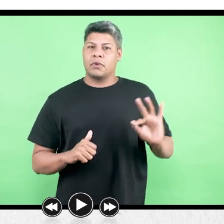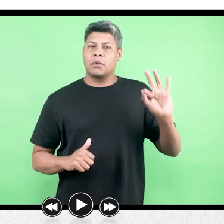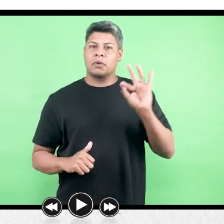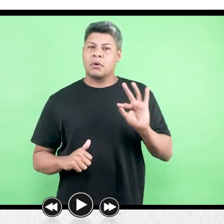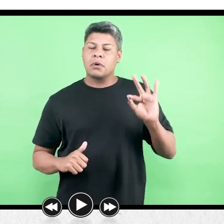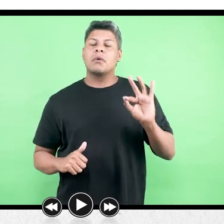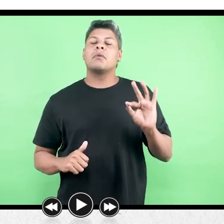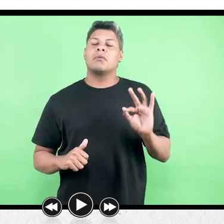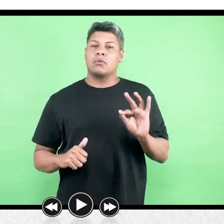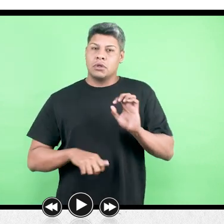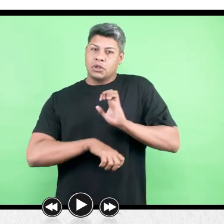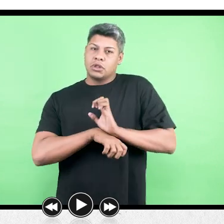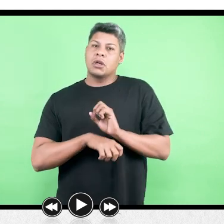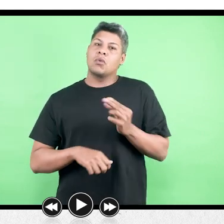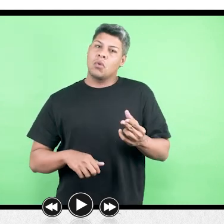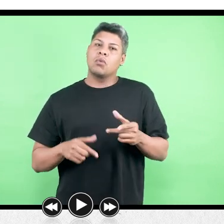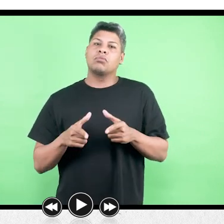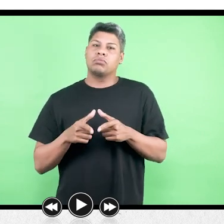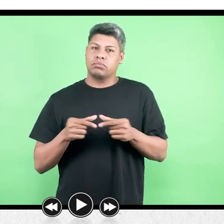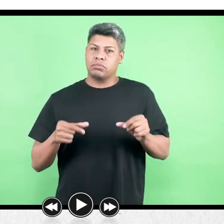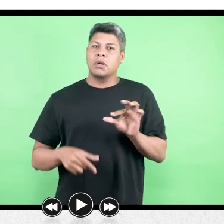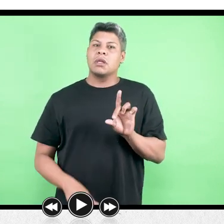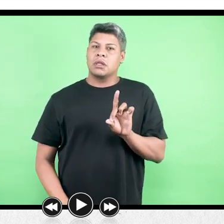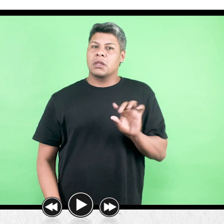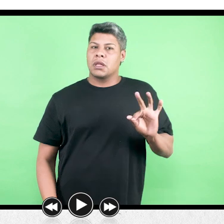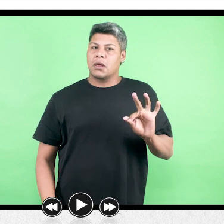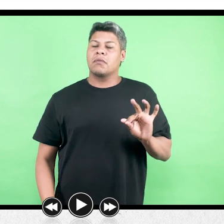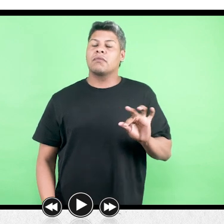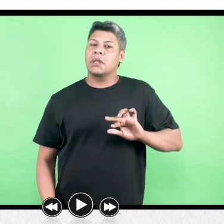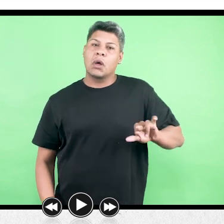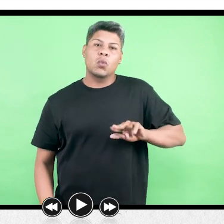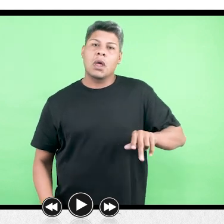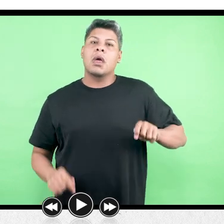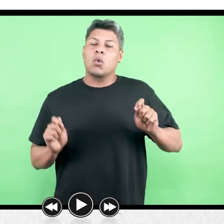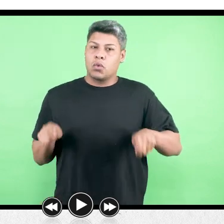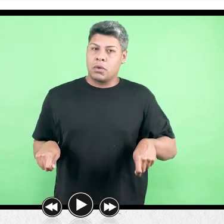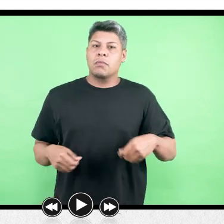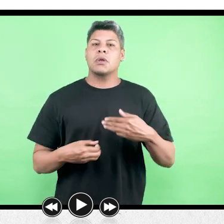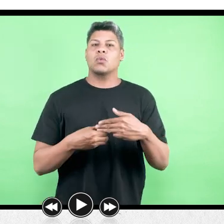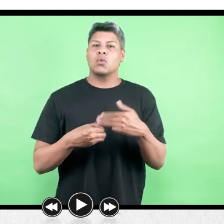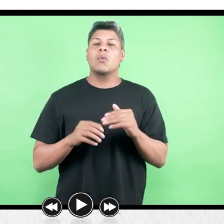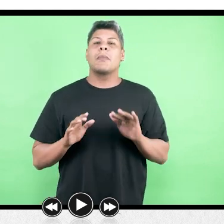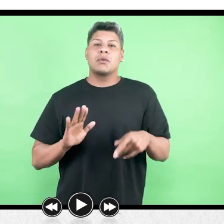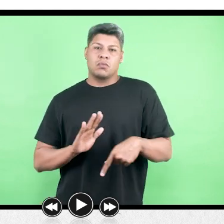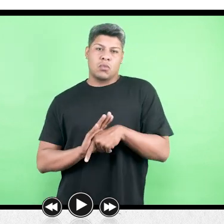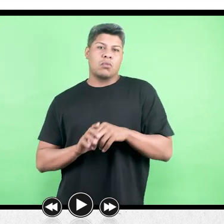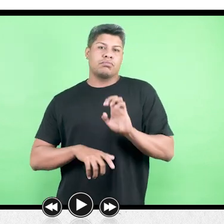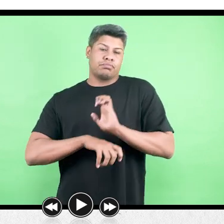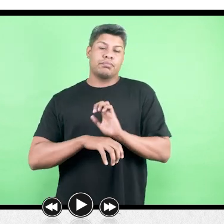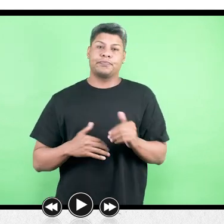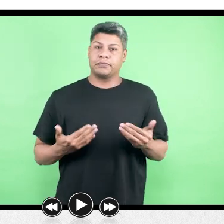Distrito Federal, né, que tem as competências, né, não de município, mas competências de Estado.